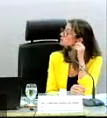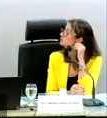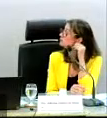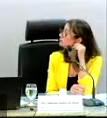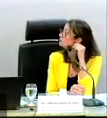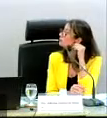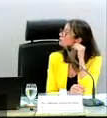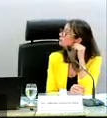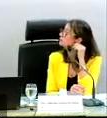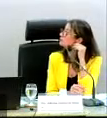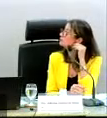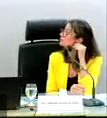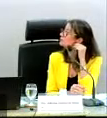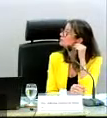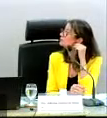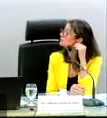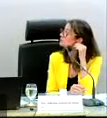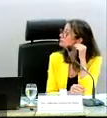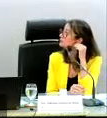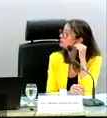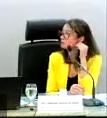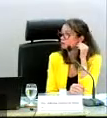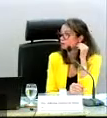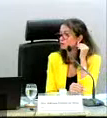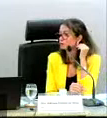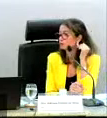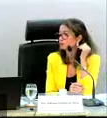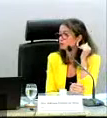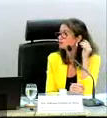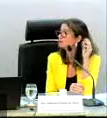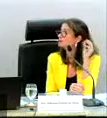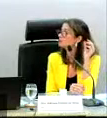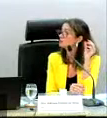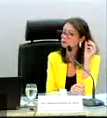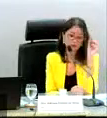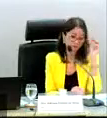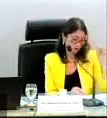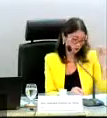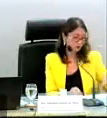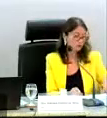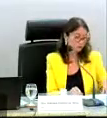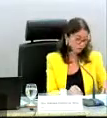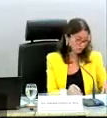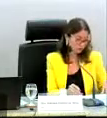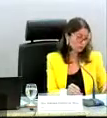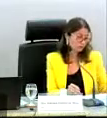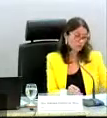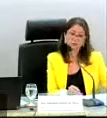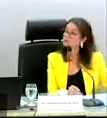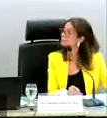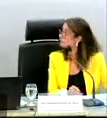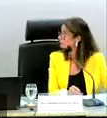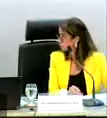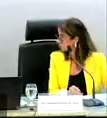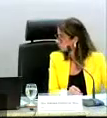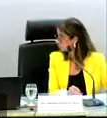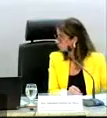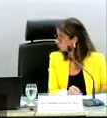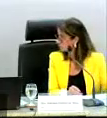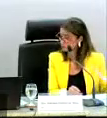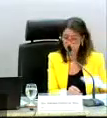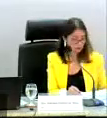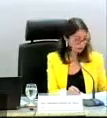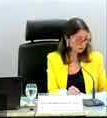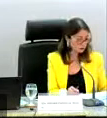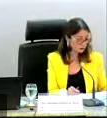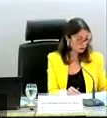por causa do tempo, mas basicamente a gente conseguiu sistematizar quais foram os impactos da pandemia na coluna de lá, diretamente na